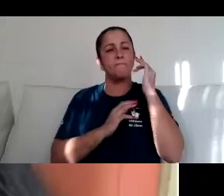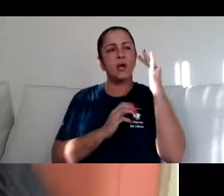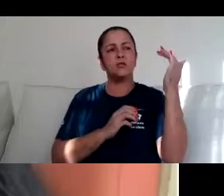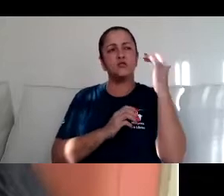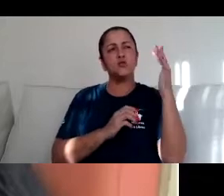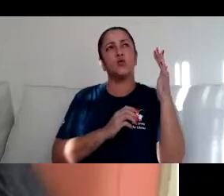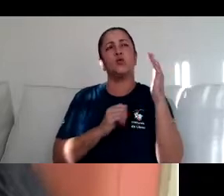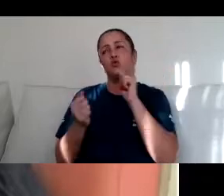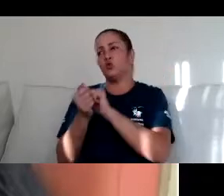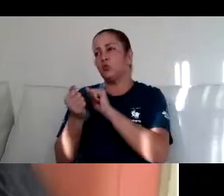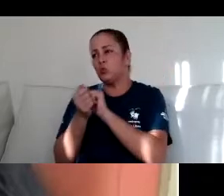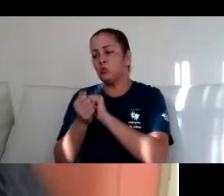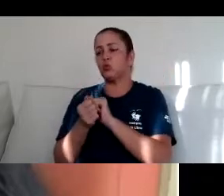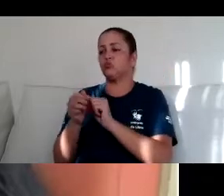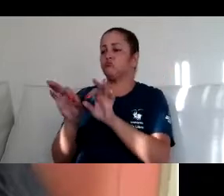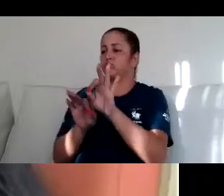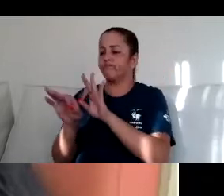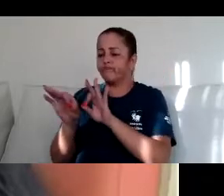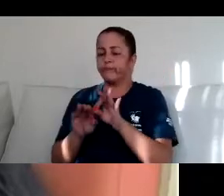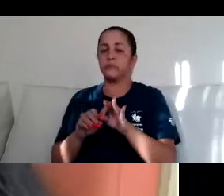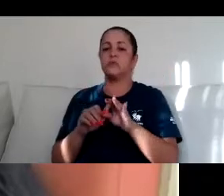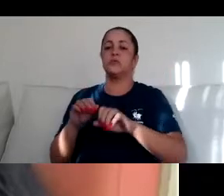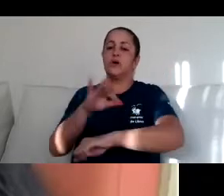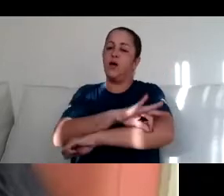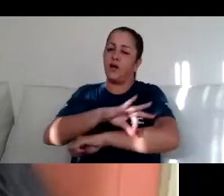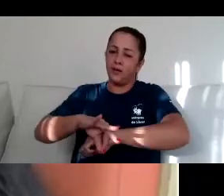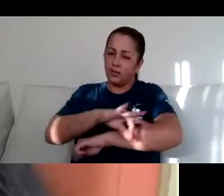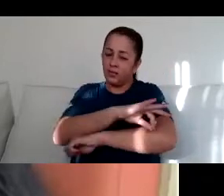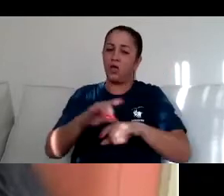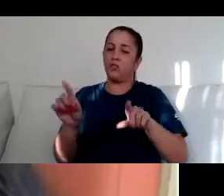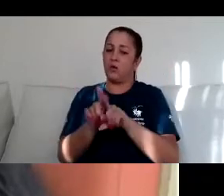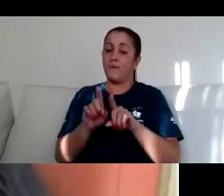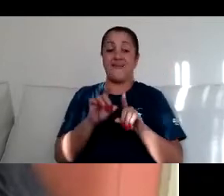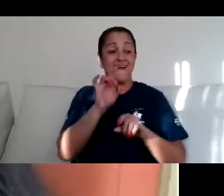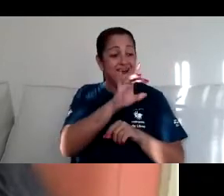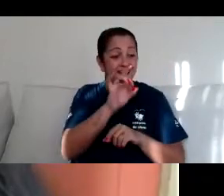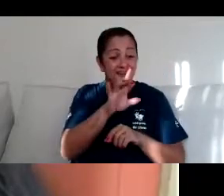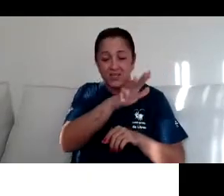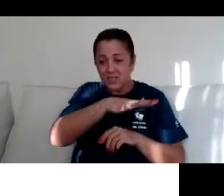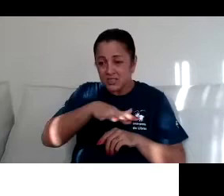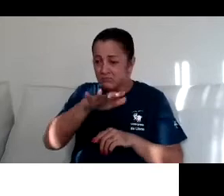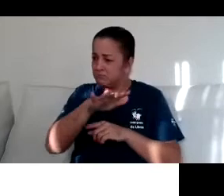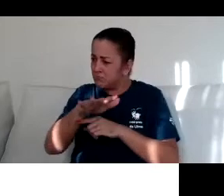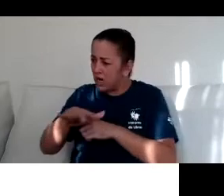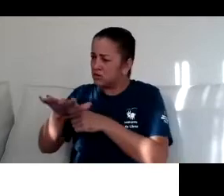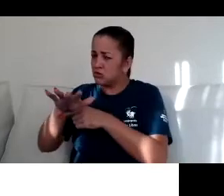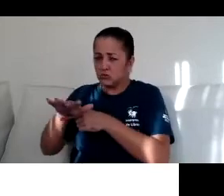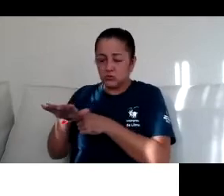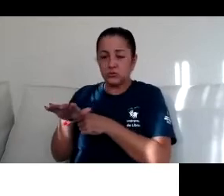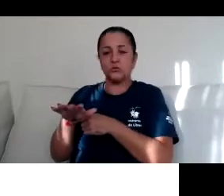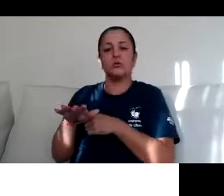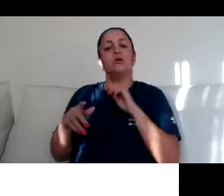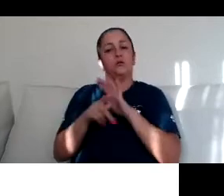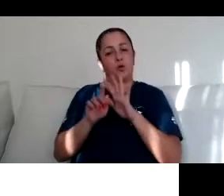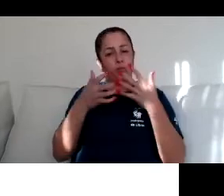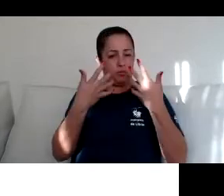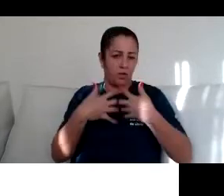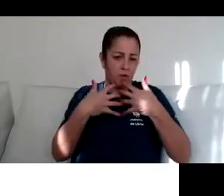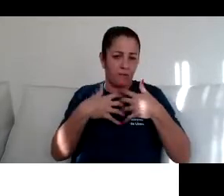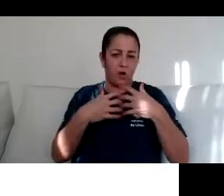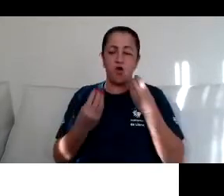arquitetos cada espaço do equipamento e como o nosso território